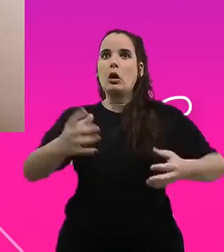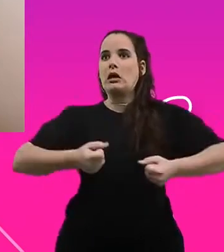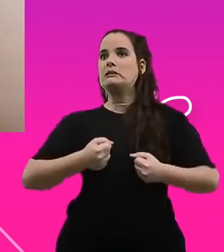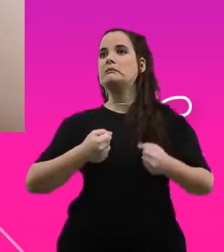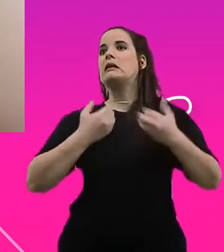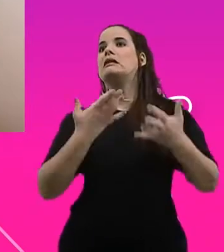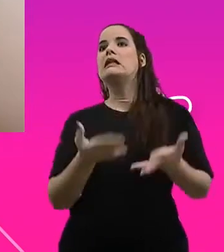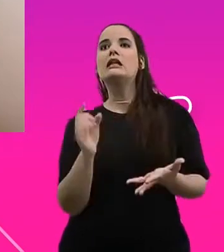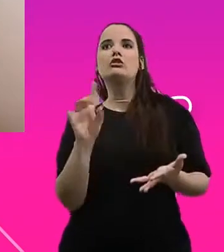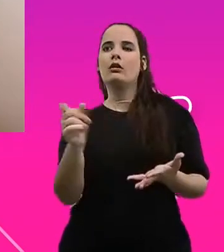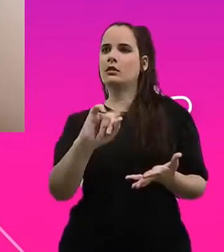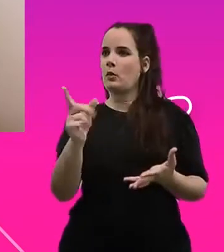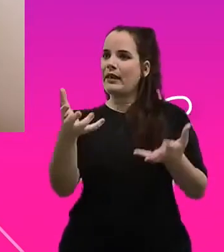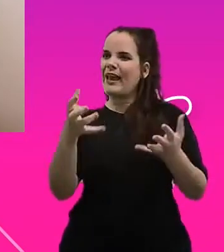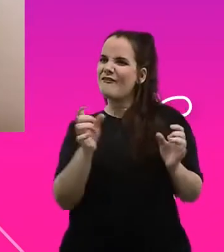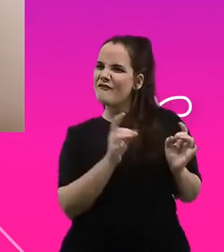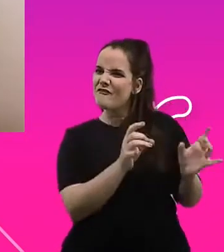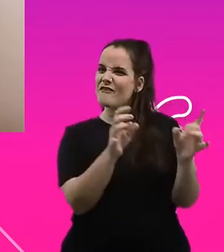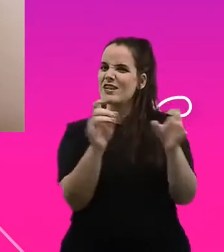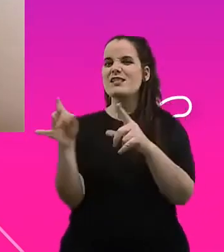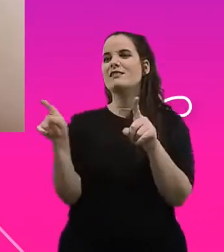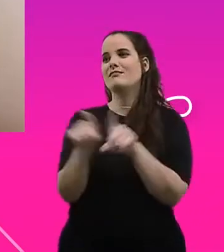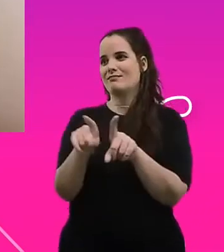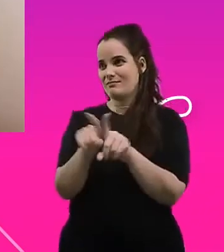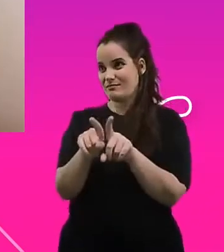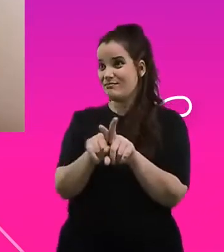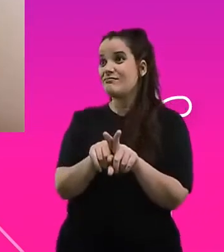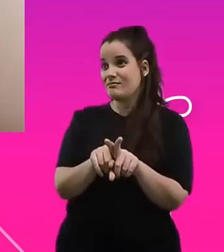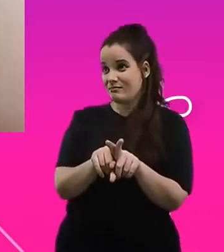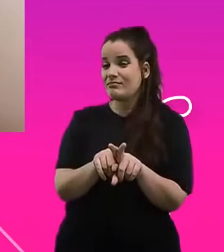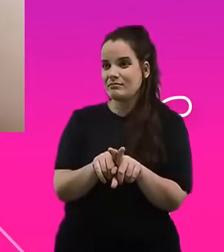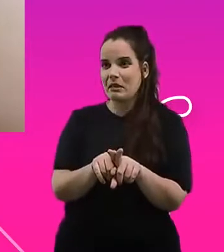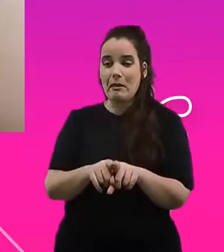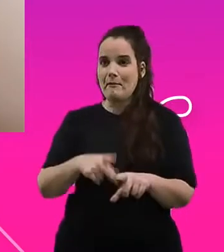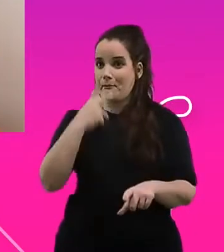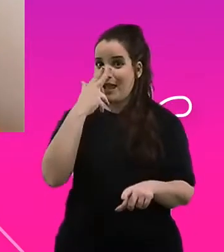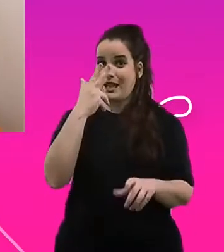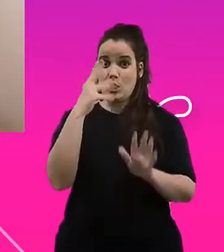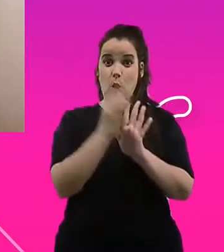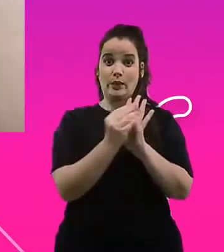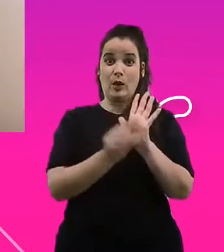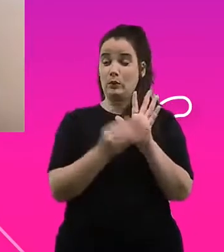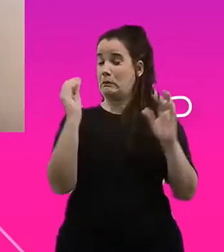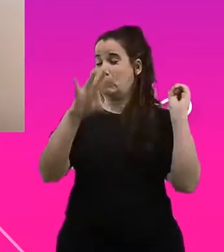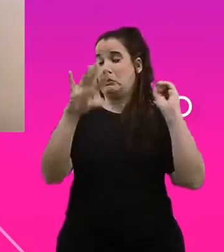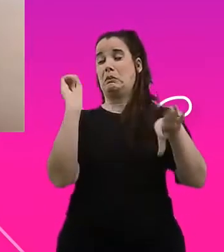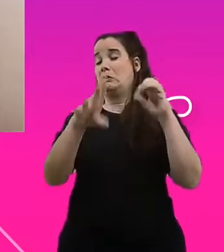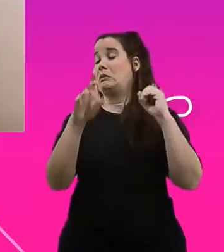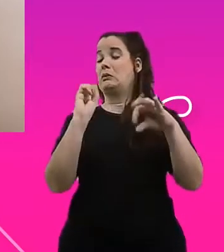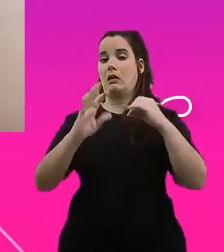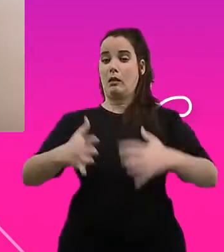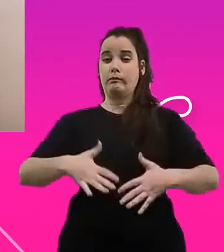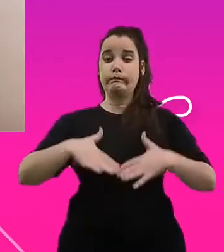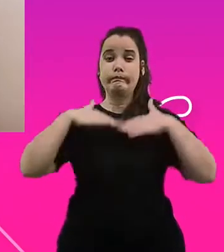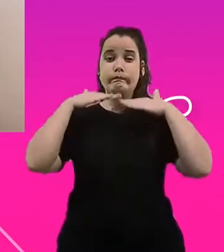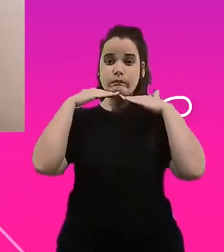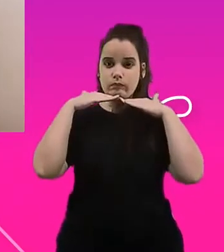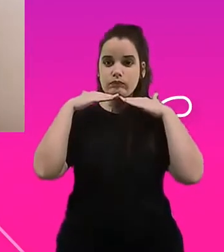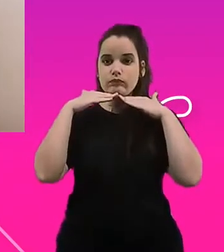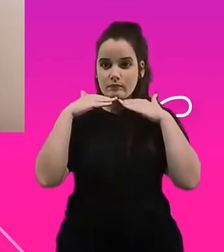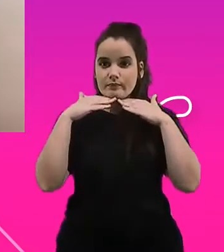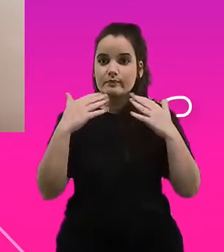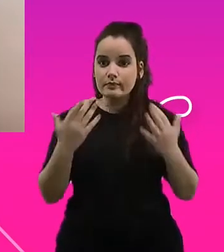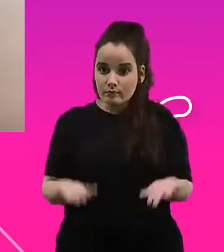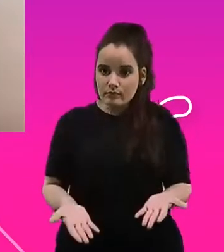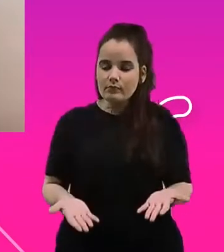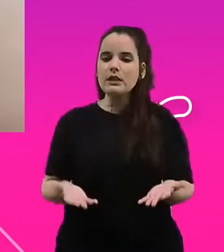internet, elas querem vender na internet. Então tem, assim, o bombardeio de conteúdo é real. O que eu queria te perguntar, da sua experiência